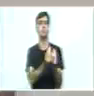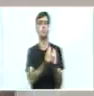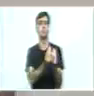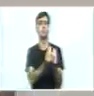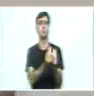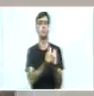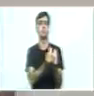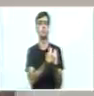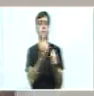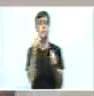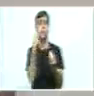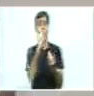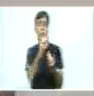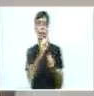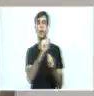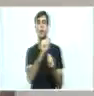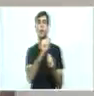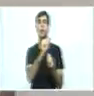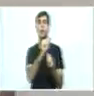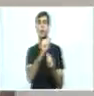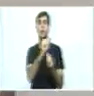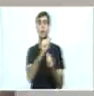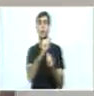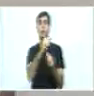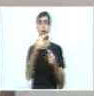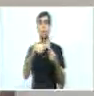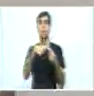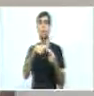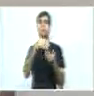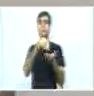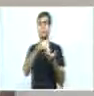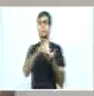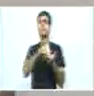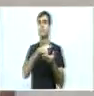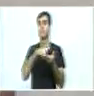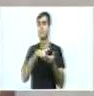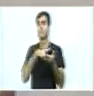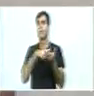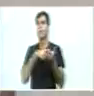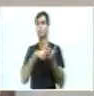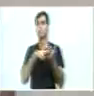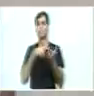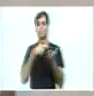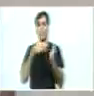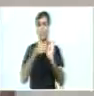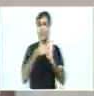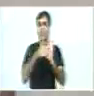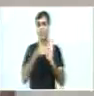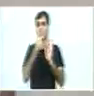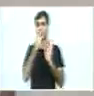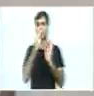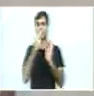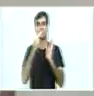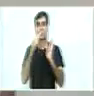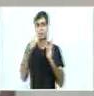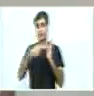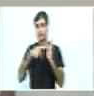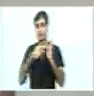exatamente pelo não cumprimento muitas vezes de uma indicação que a casa